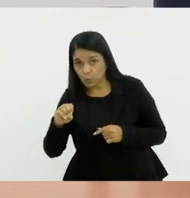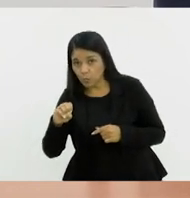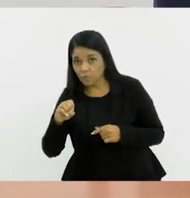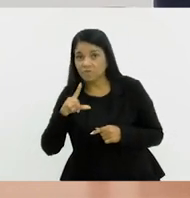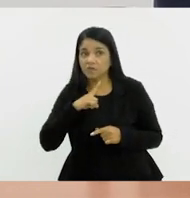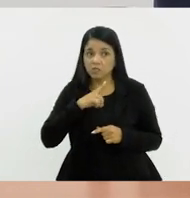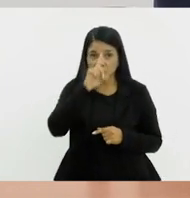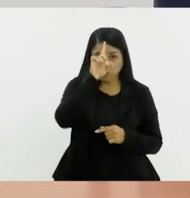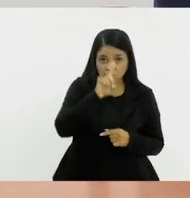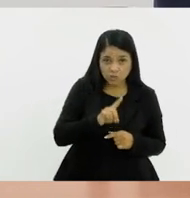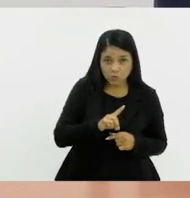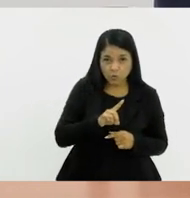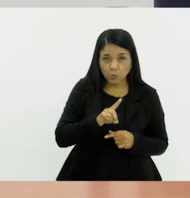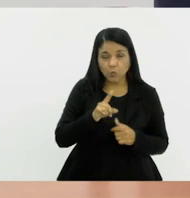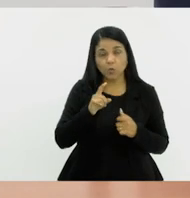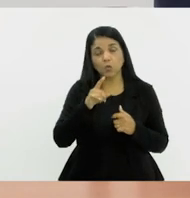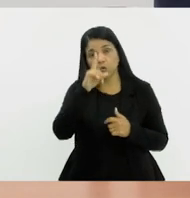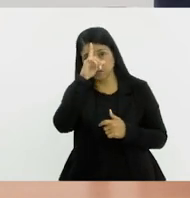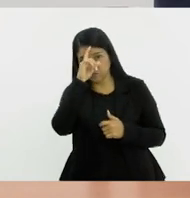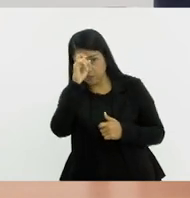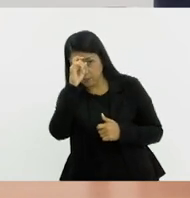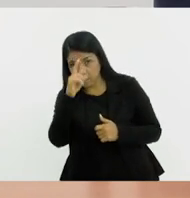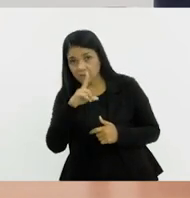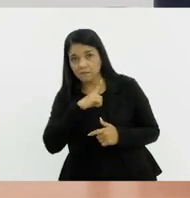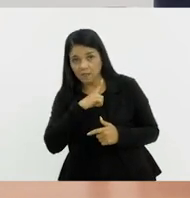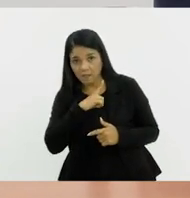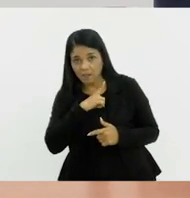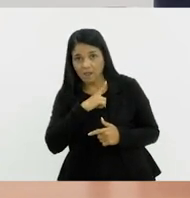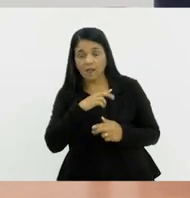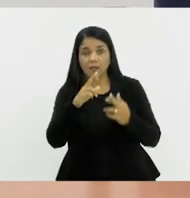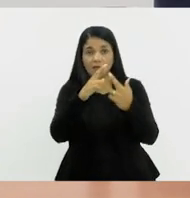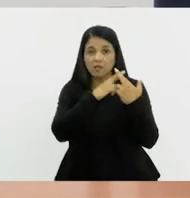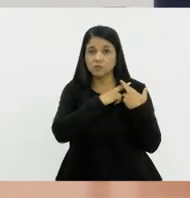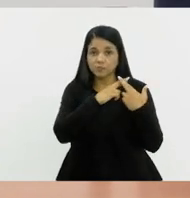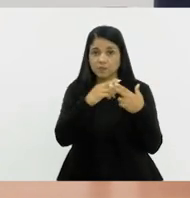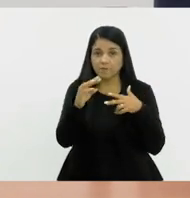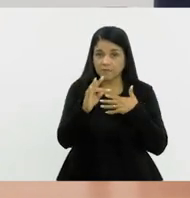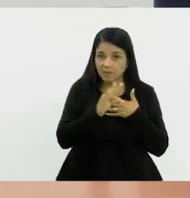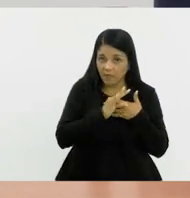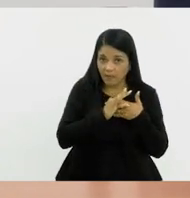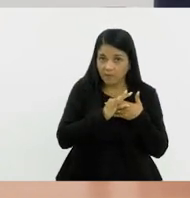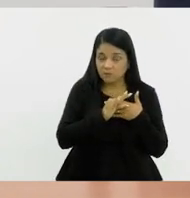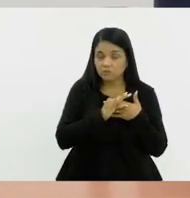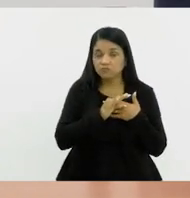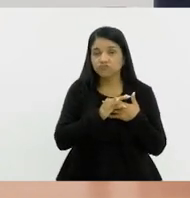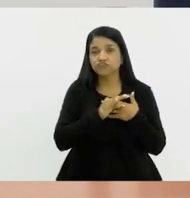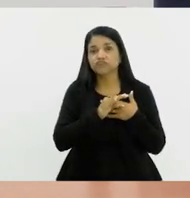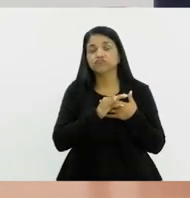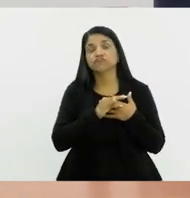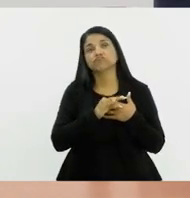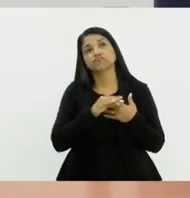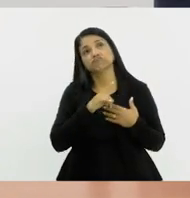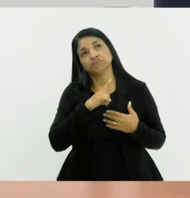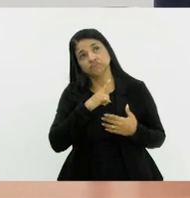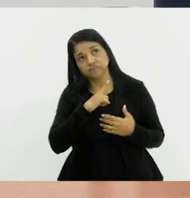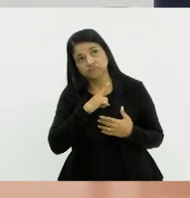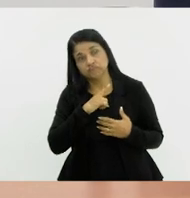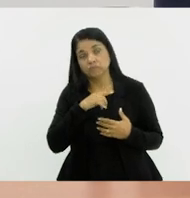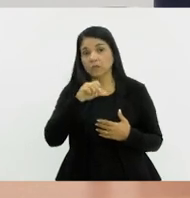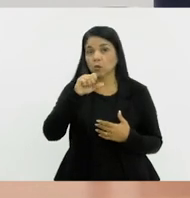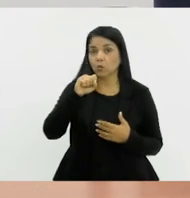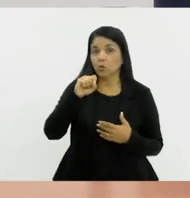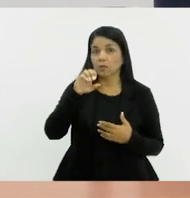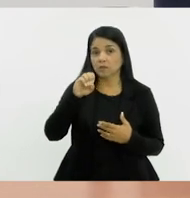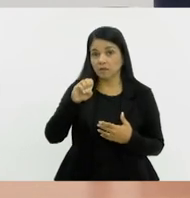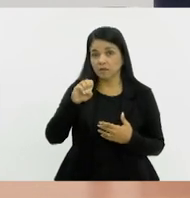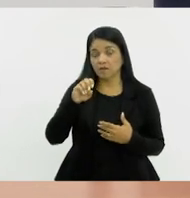diretor hospitalar, vai ter um responsável técnico, vai ter, diz, 80 vagas,